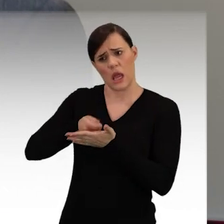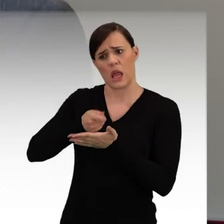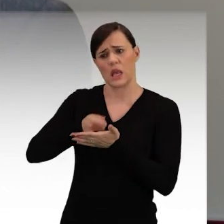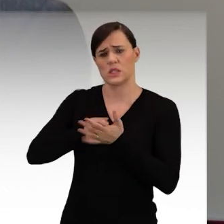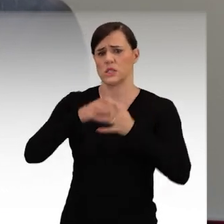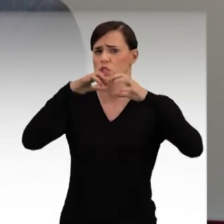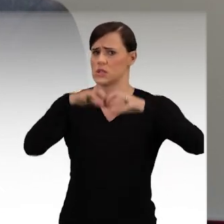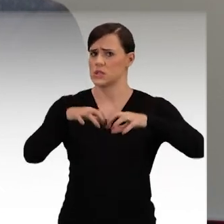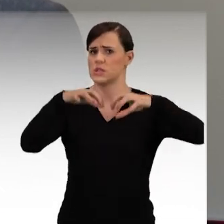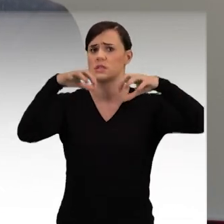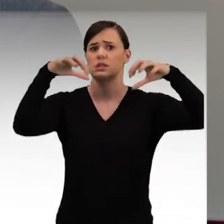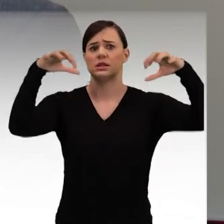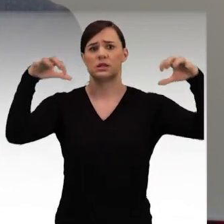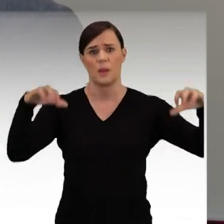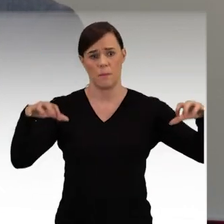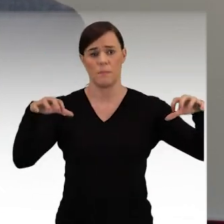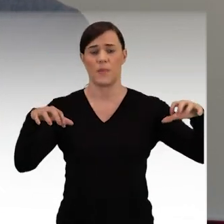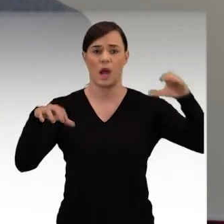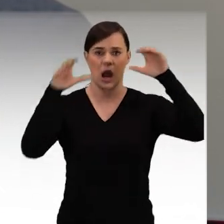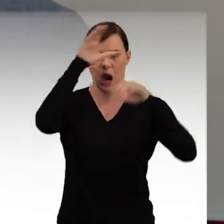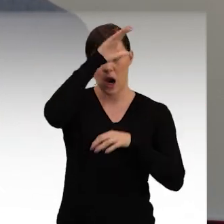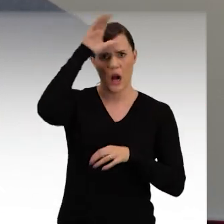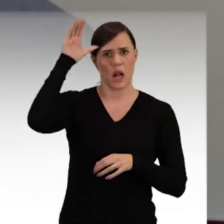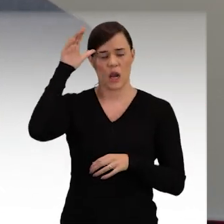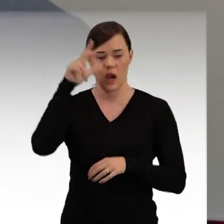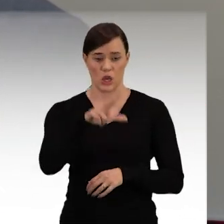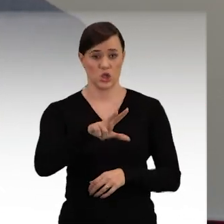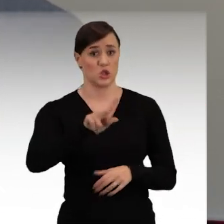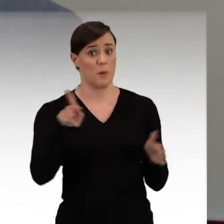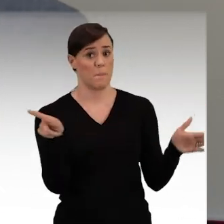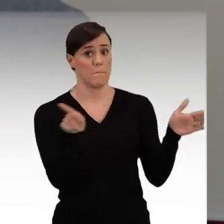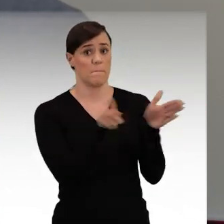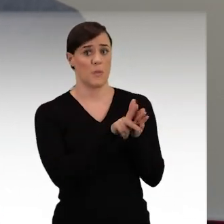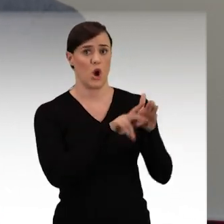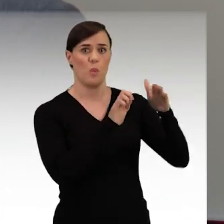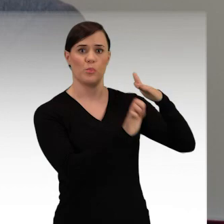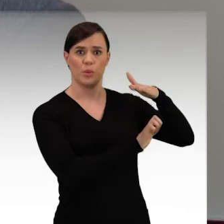de segregação entre os ativos dos clientes e os ativos próprios